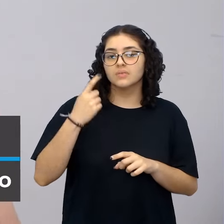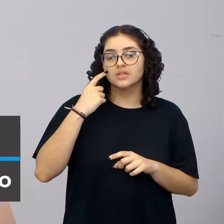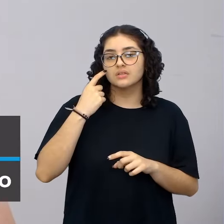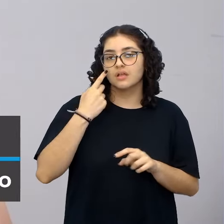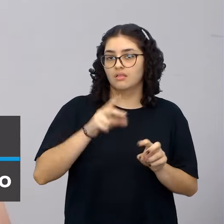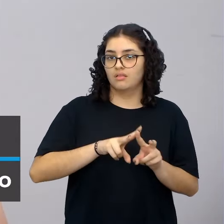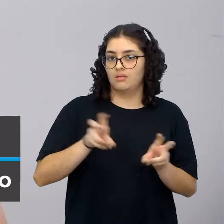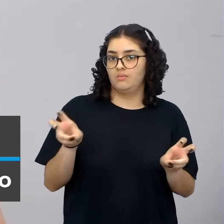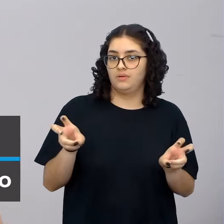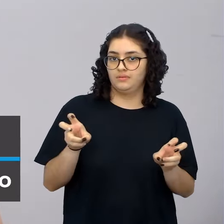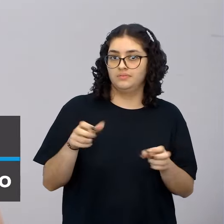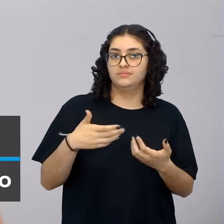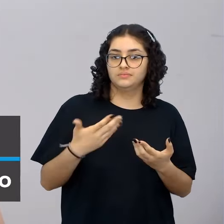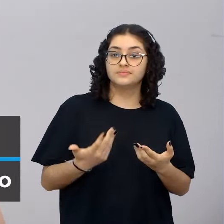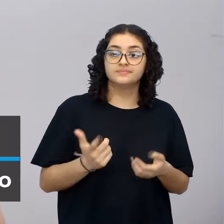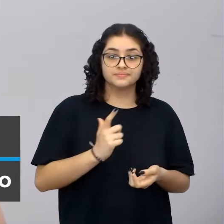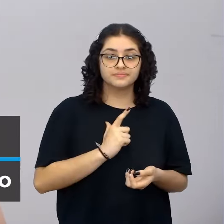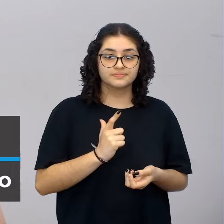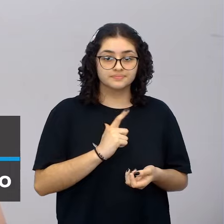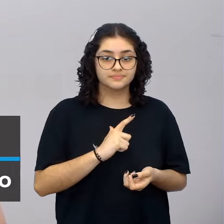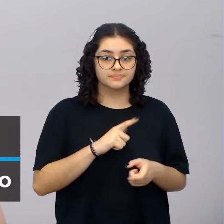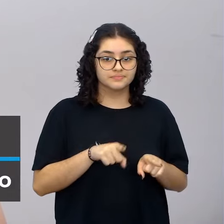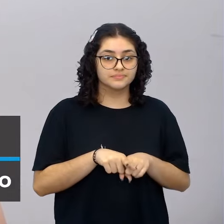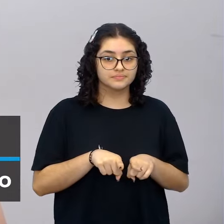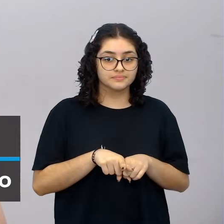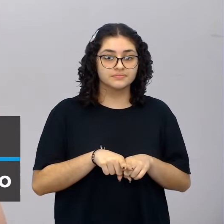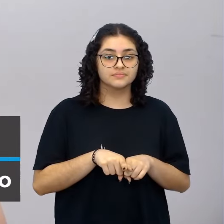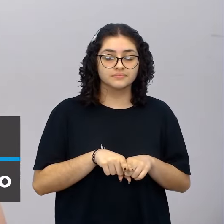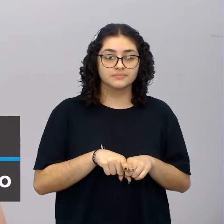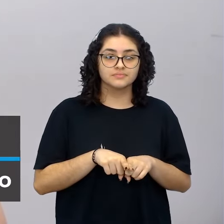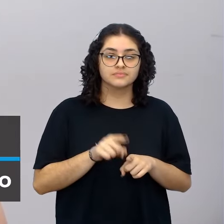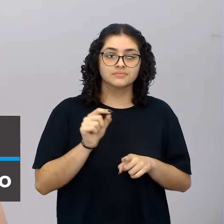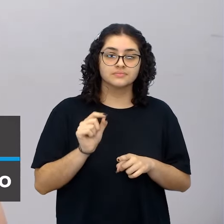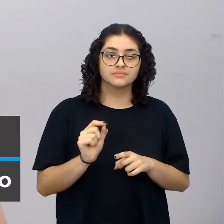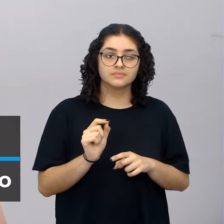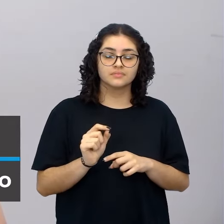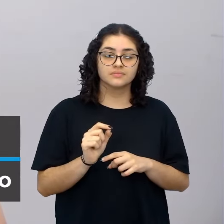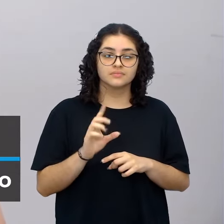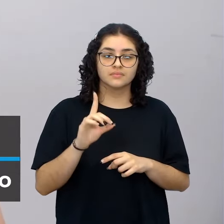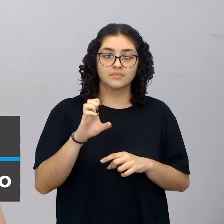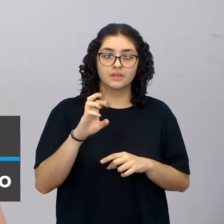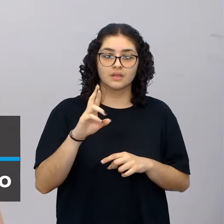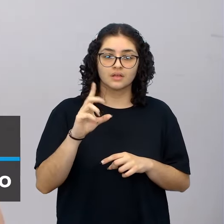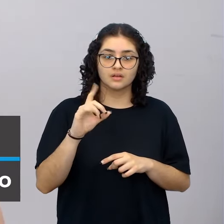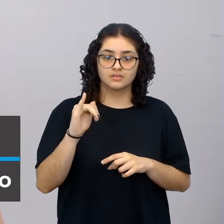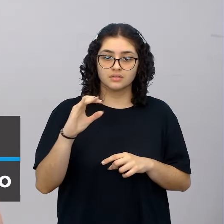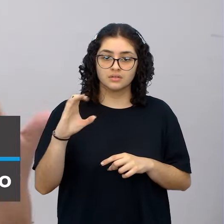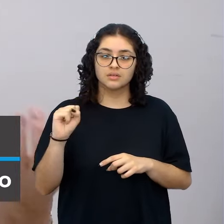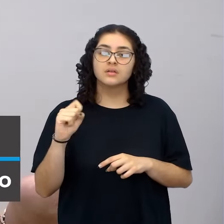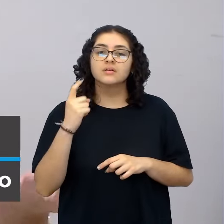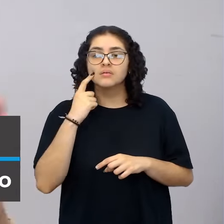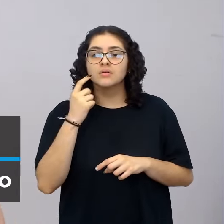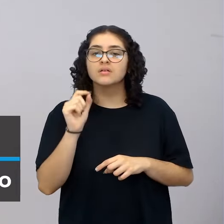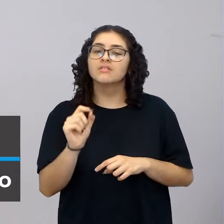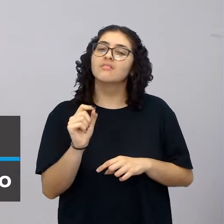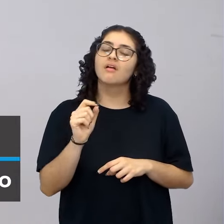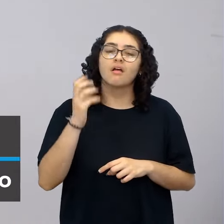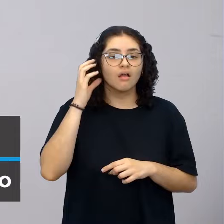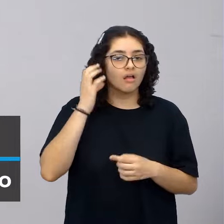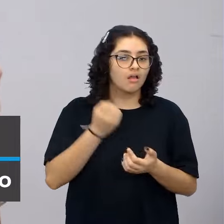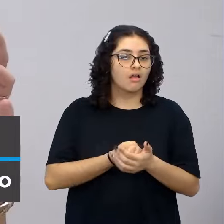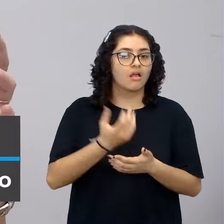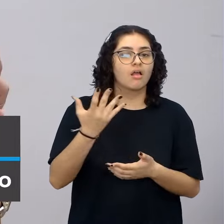sobre. Então, a gente traz também isso para a questão das TEDx, né? Eu pensar um pouquinho, né? O que é o hardware? Por que eu